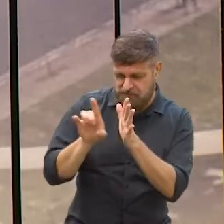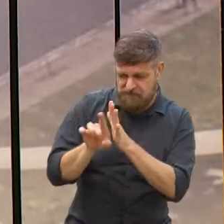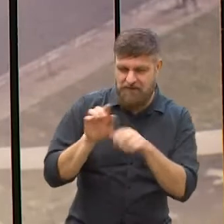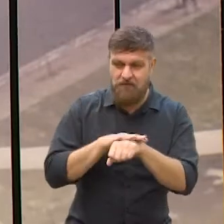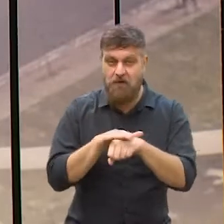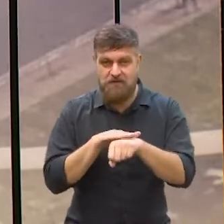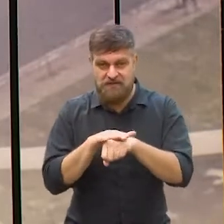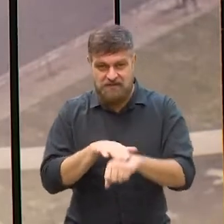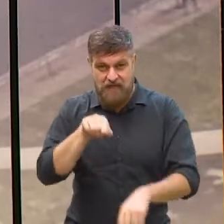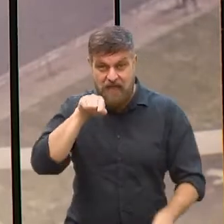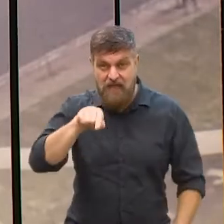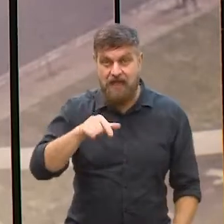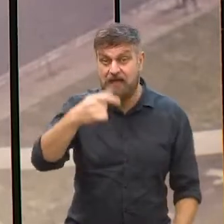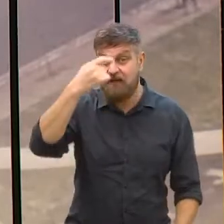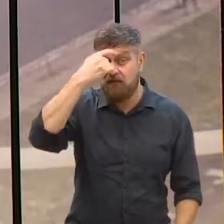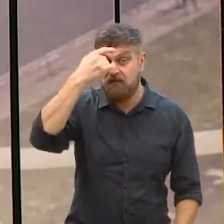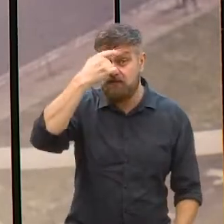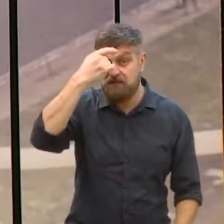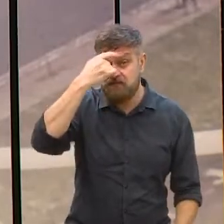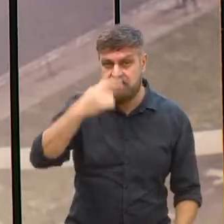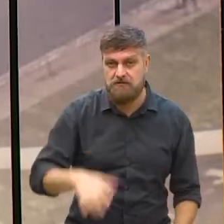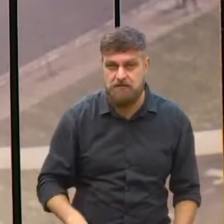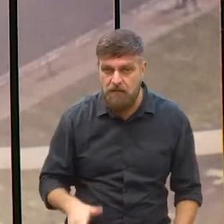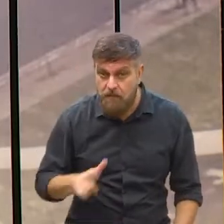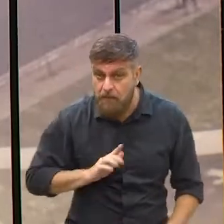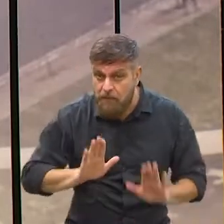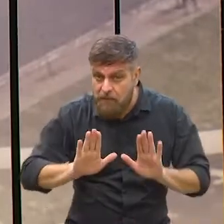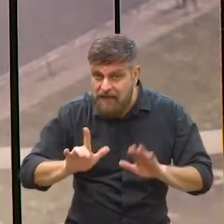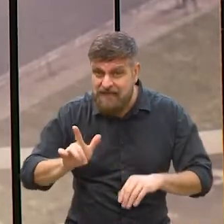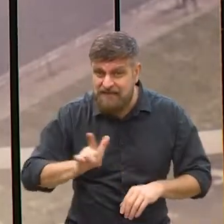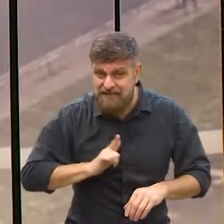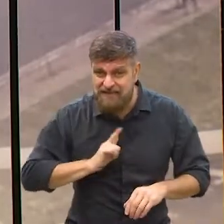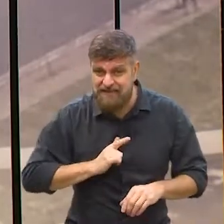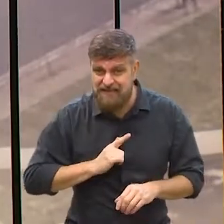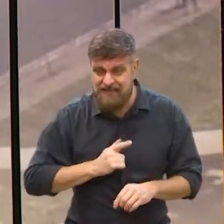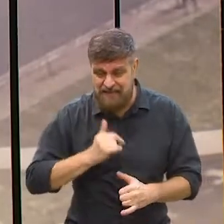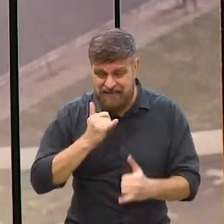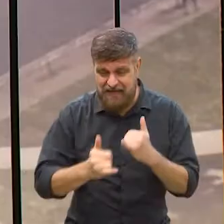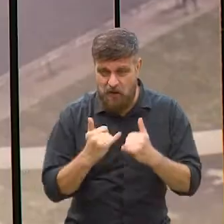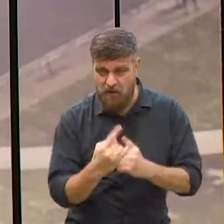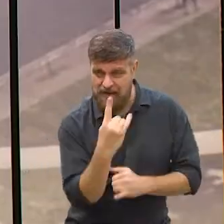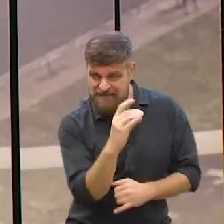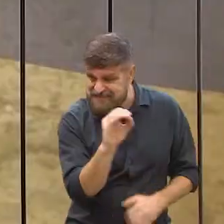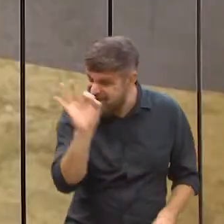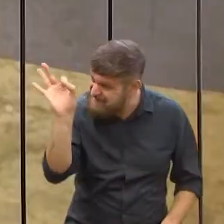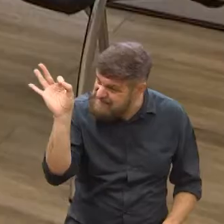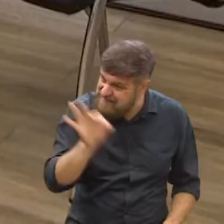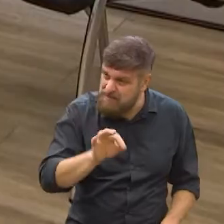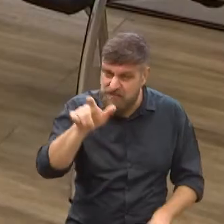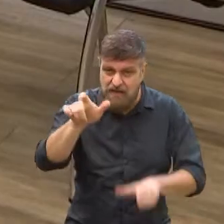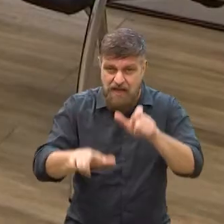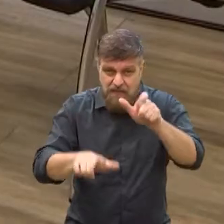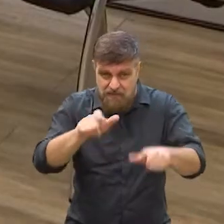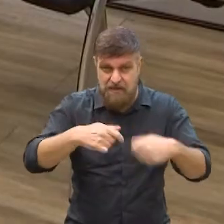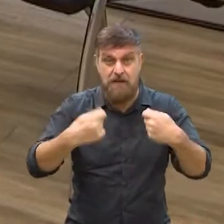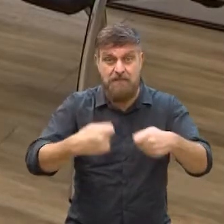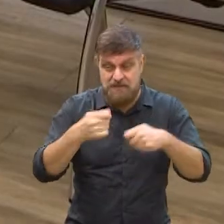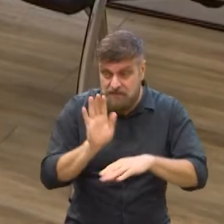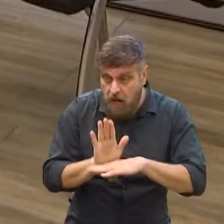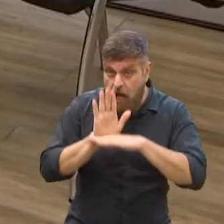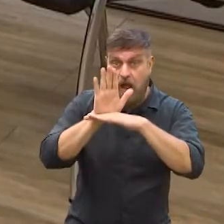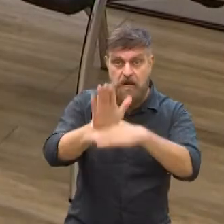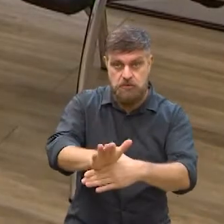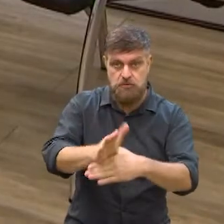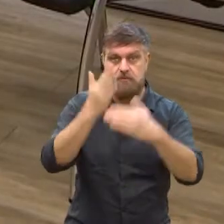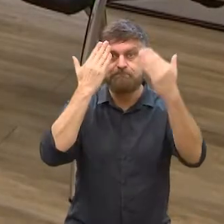porque ela se conscientizou sozinha, mas nem todo mundo, eu acho que quase 100% das pessoas precisam dessa ajuda que o